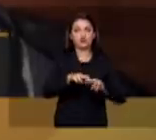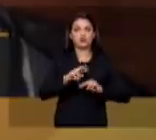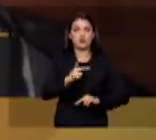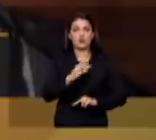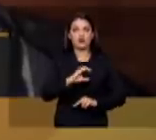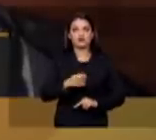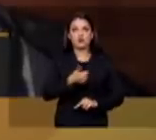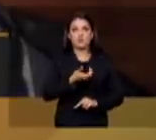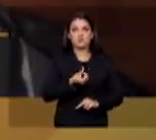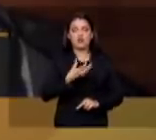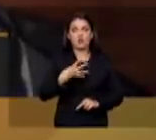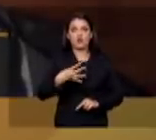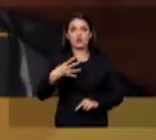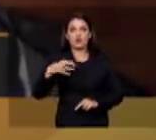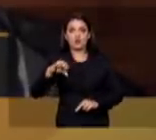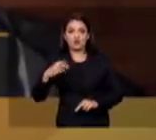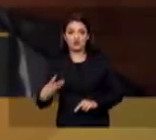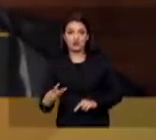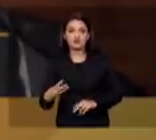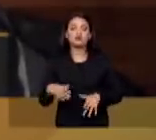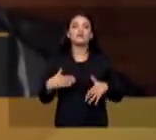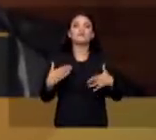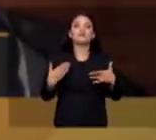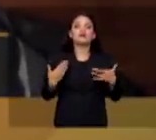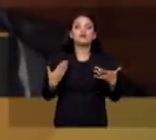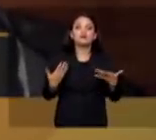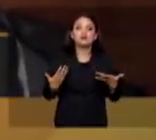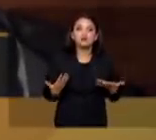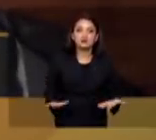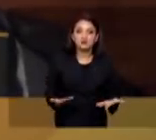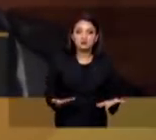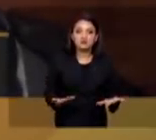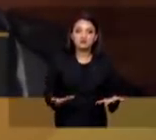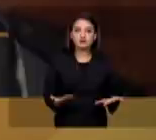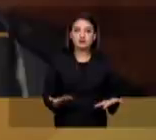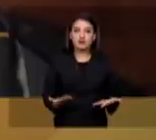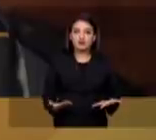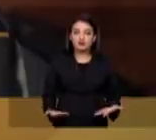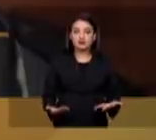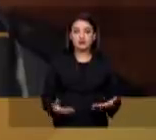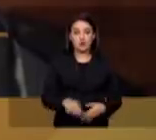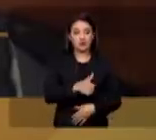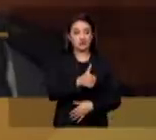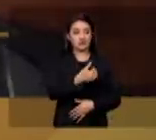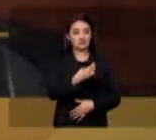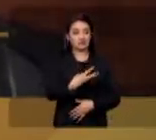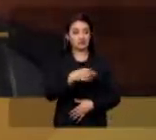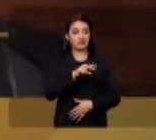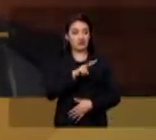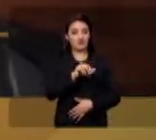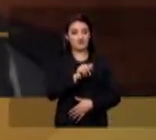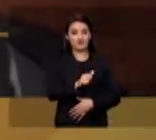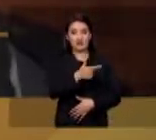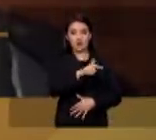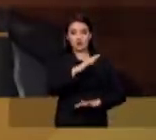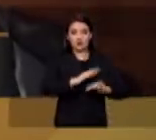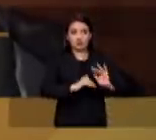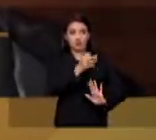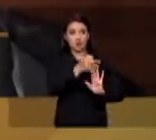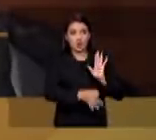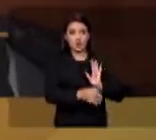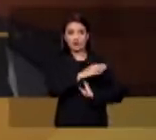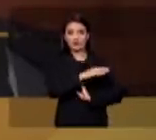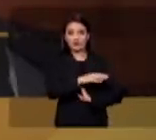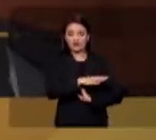164-493, a declaração de incompetência do juiz da 13ª Vara Federal de Curitiba nos autos do